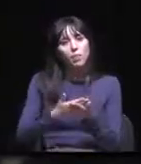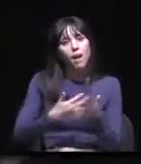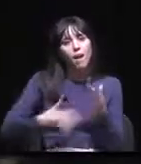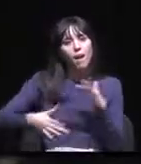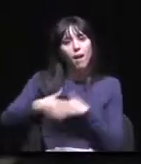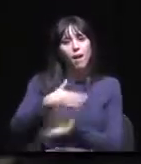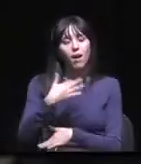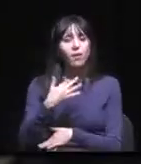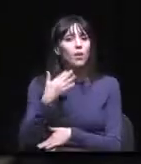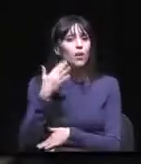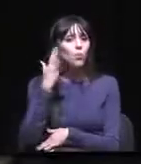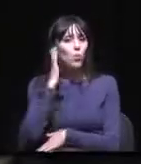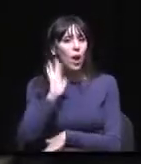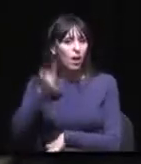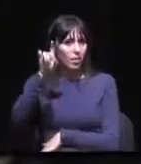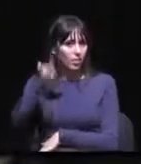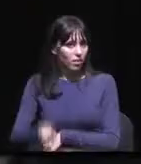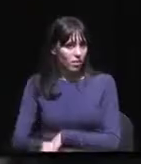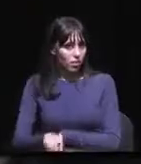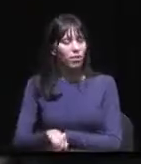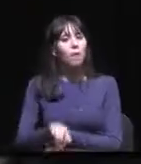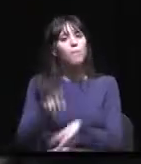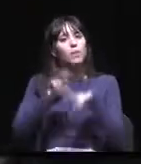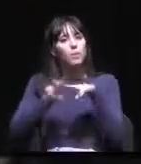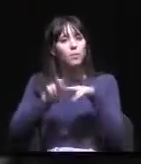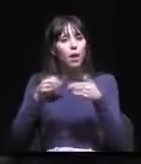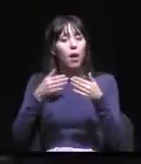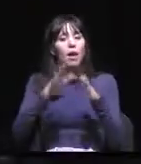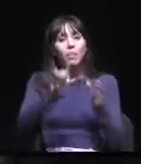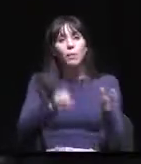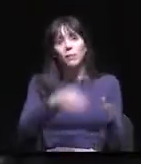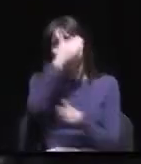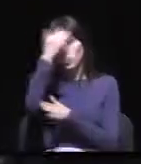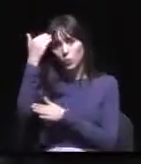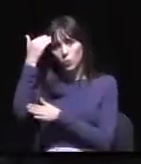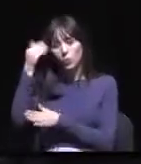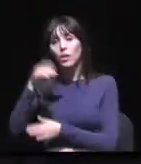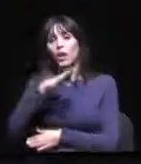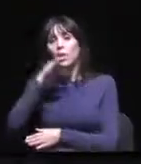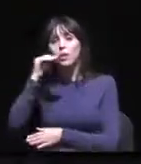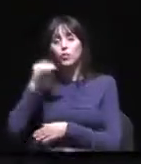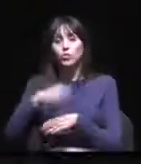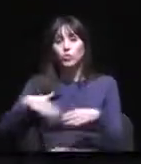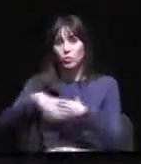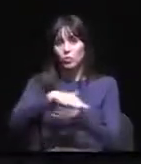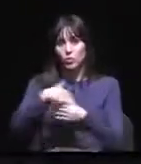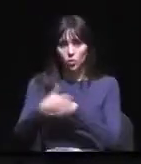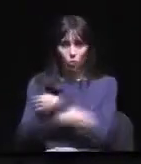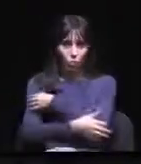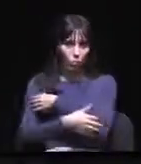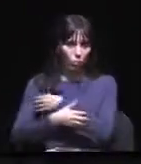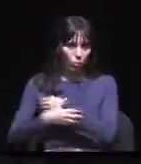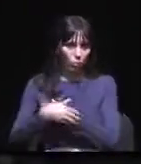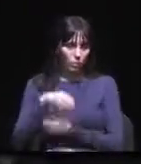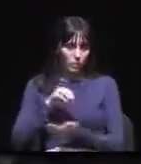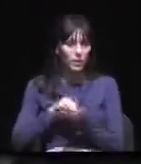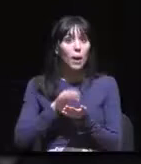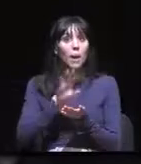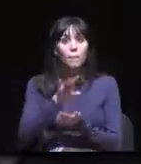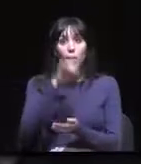das unidades de dia e a criação de estruturas de saúde mental para adultos em situação de pobreza. Porém, recorde-se, seria